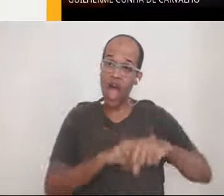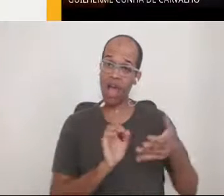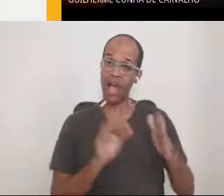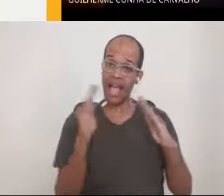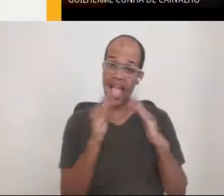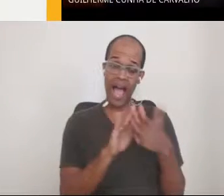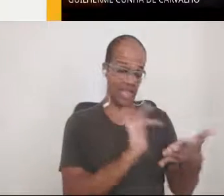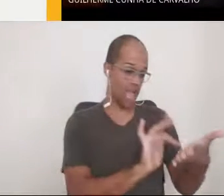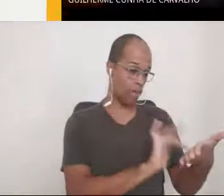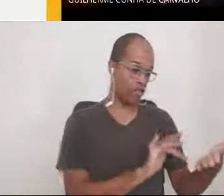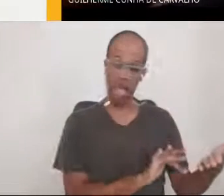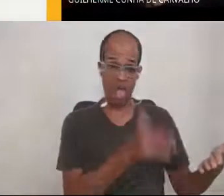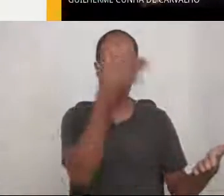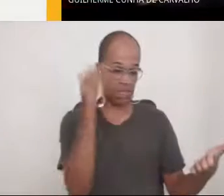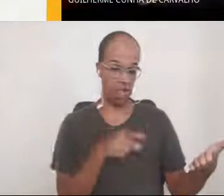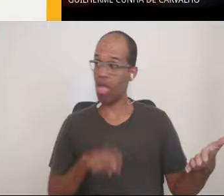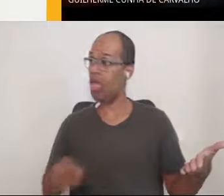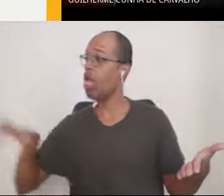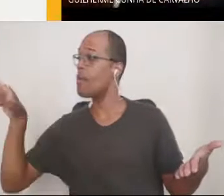aluno encontrar, tá bom?